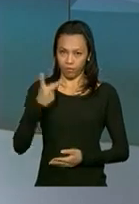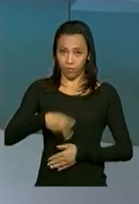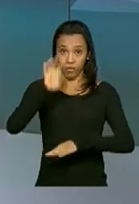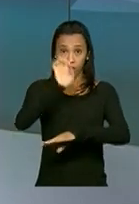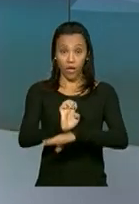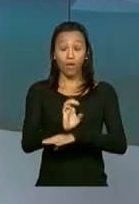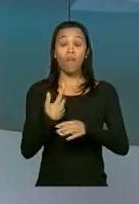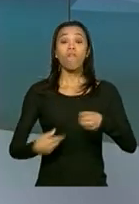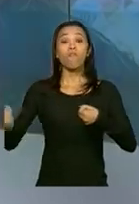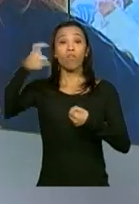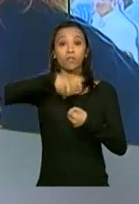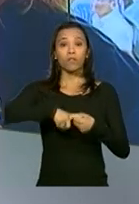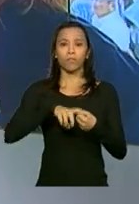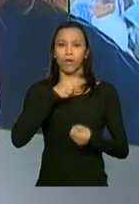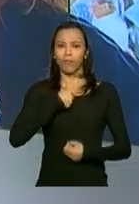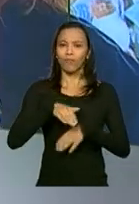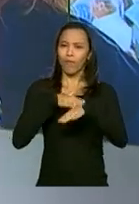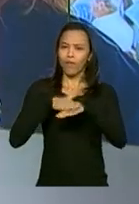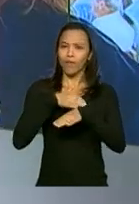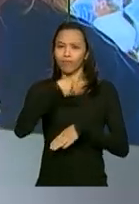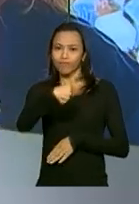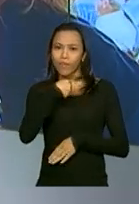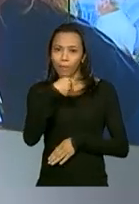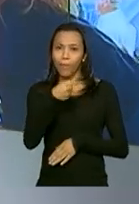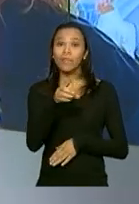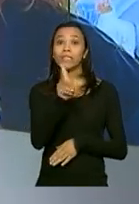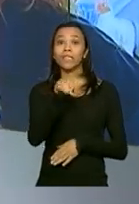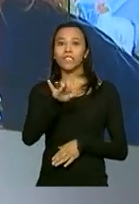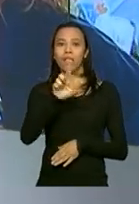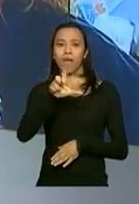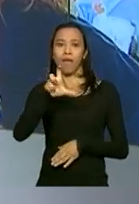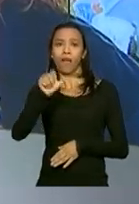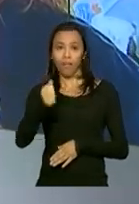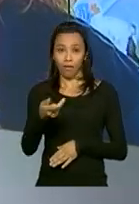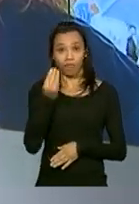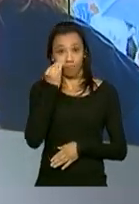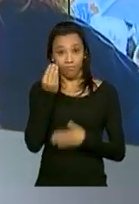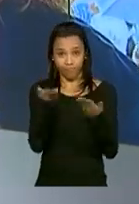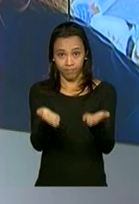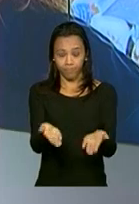vamos voltar a conversar com o repórter Daniela Almeida que acompanha a cerimnia